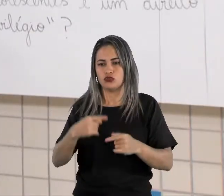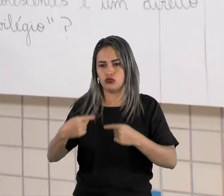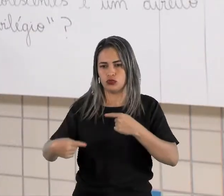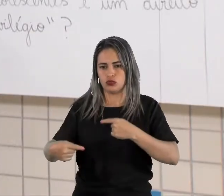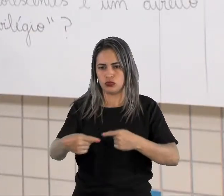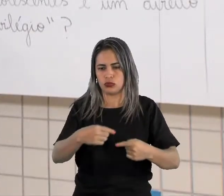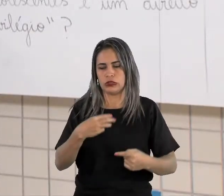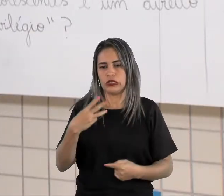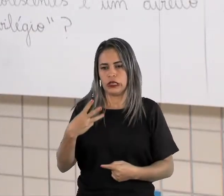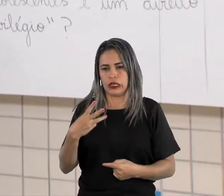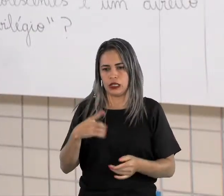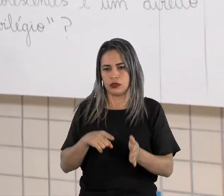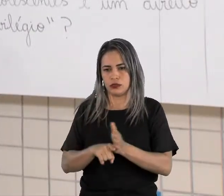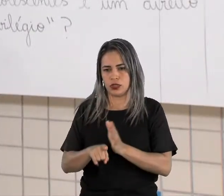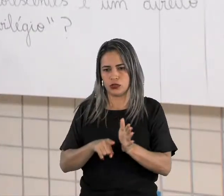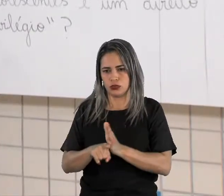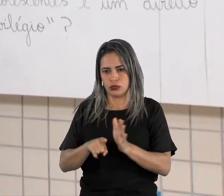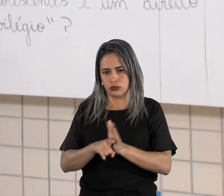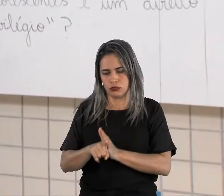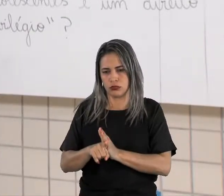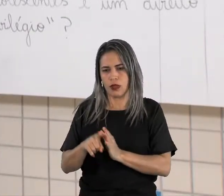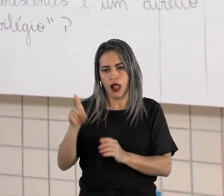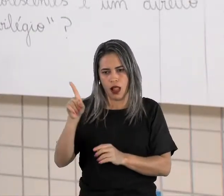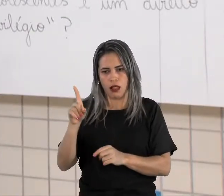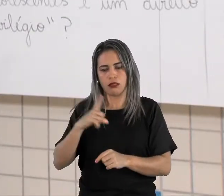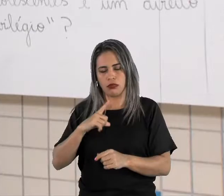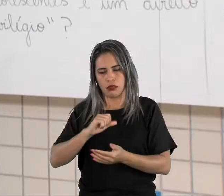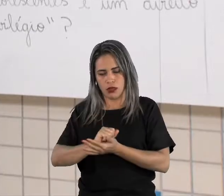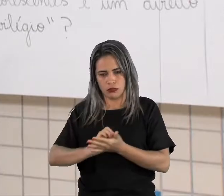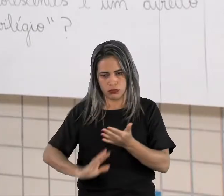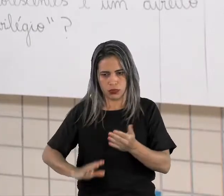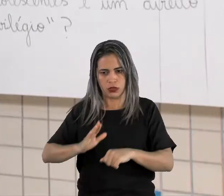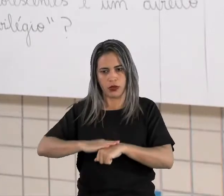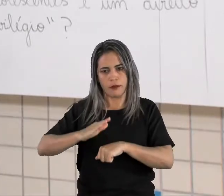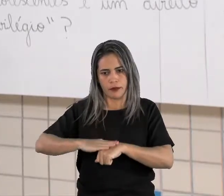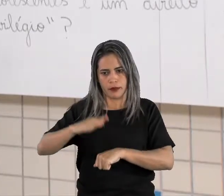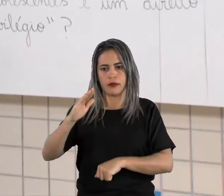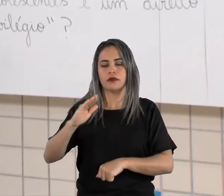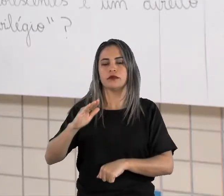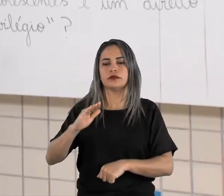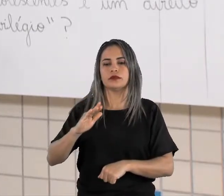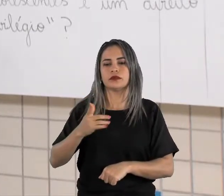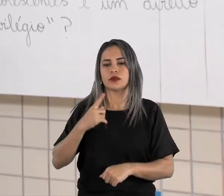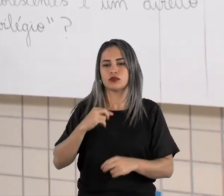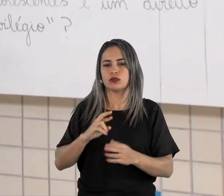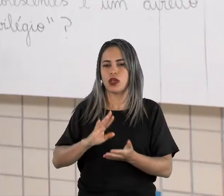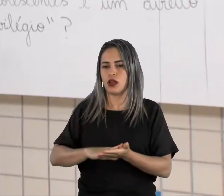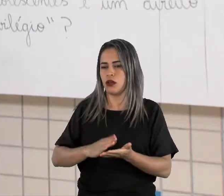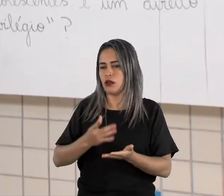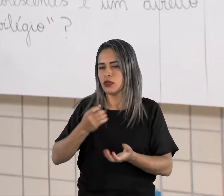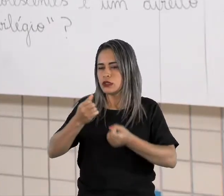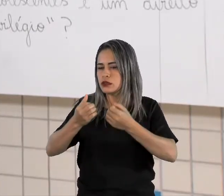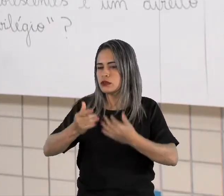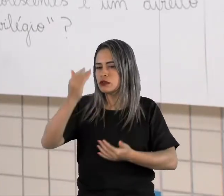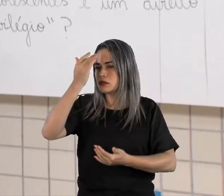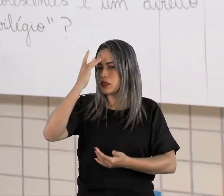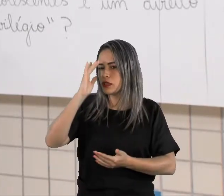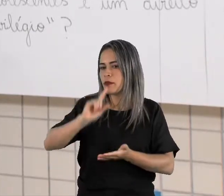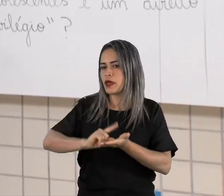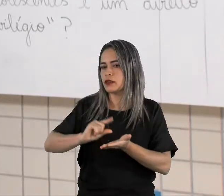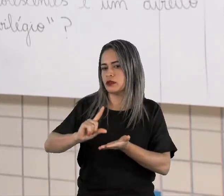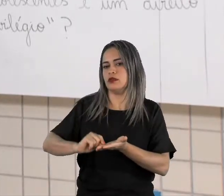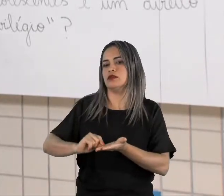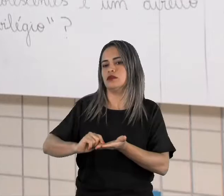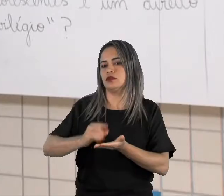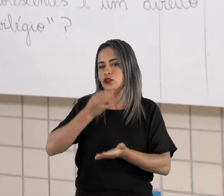apenas 3 questões, mas lá tem mais, tá? Com o intuito de interpretar um pouquinho esse artigo de